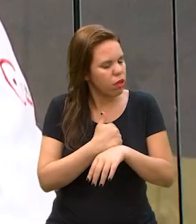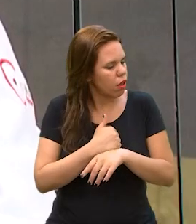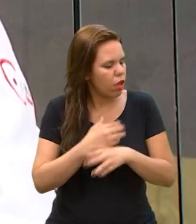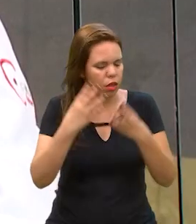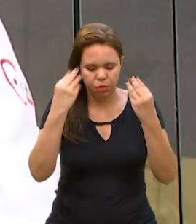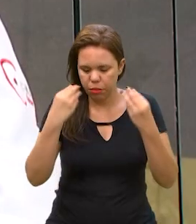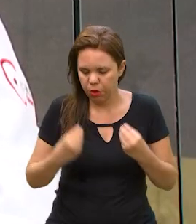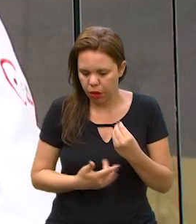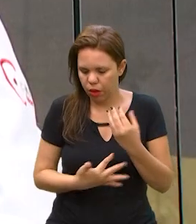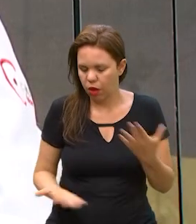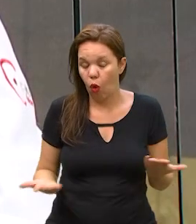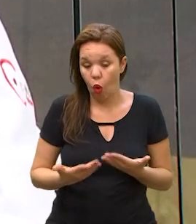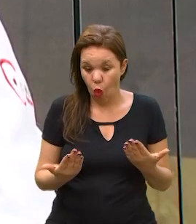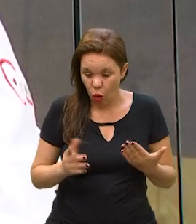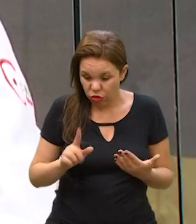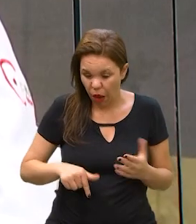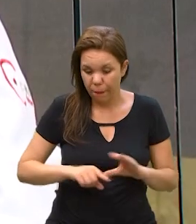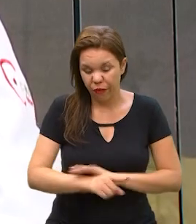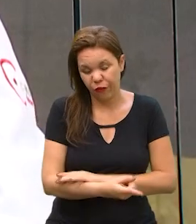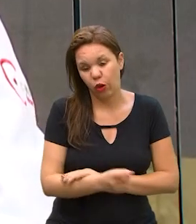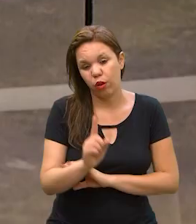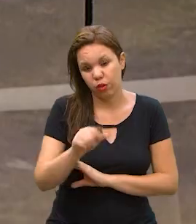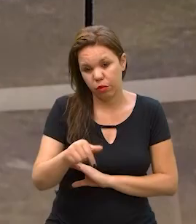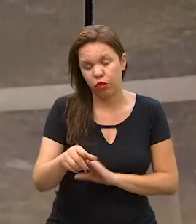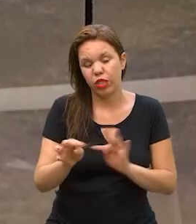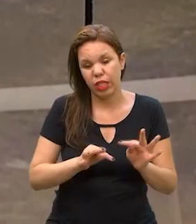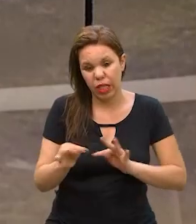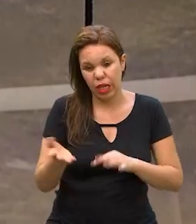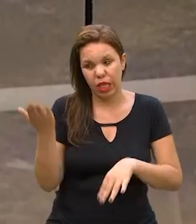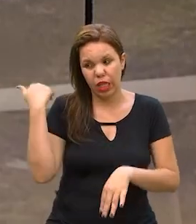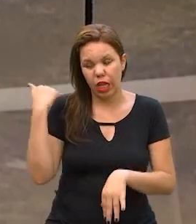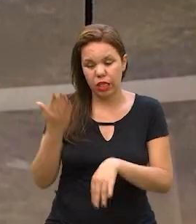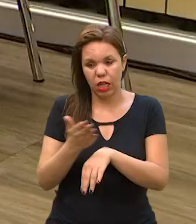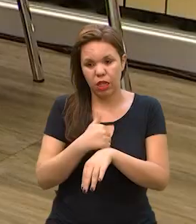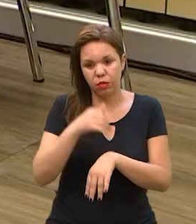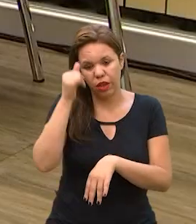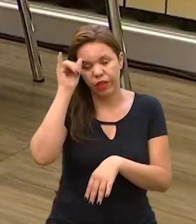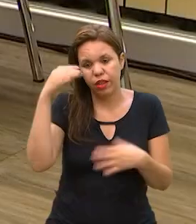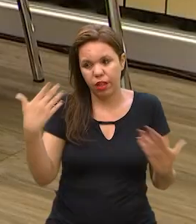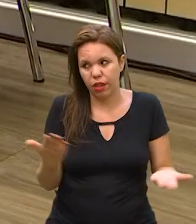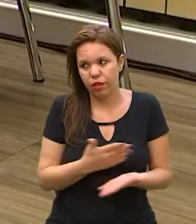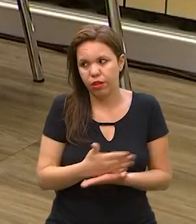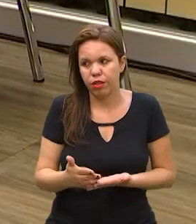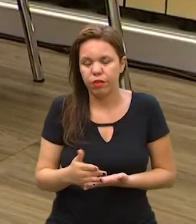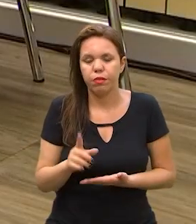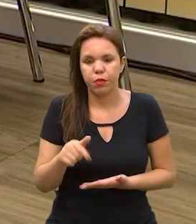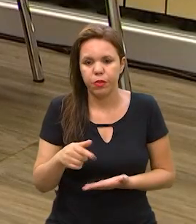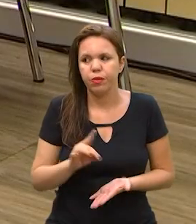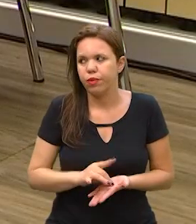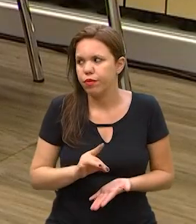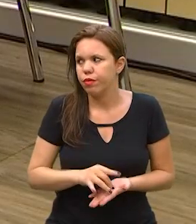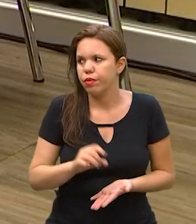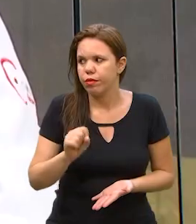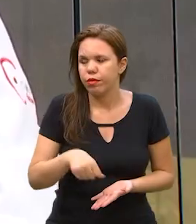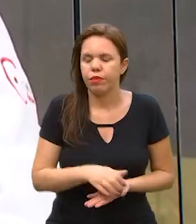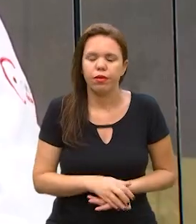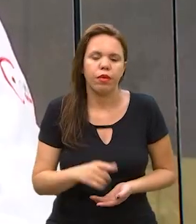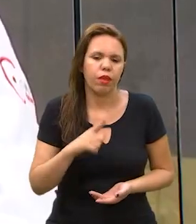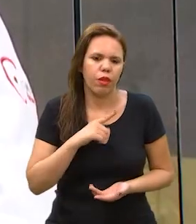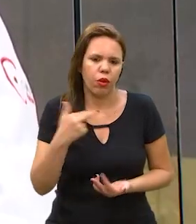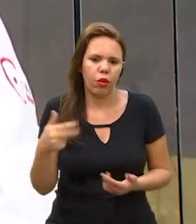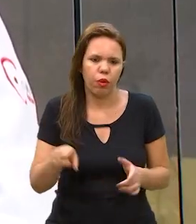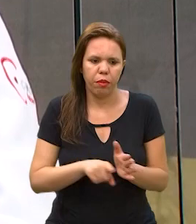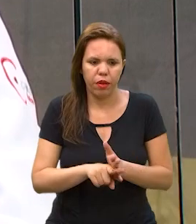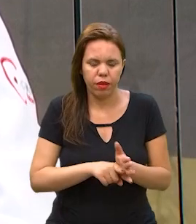essas doenças que hoje crônicas pudessem ser tratadas já no seu início. É exatamente isso. Tem uma